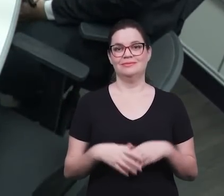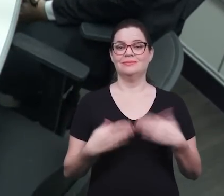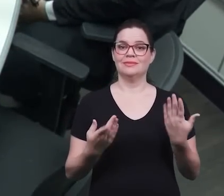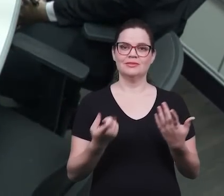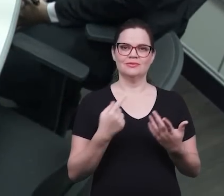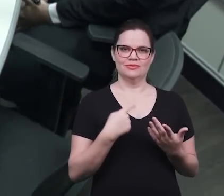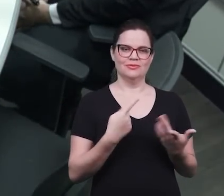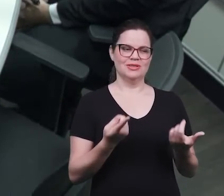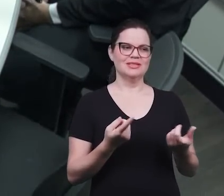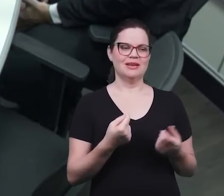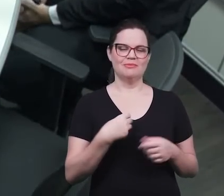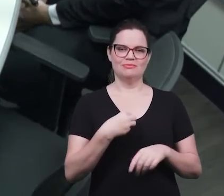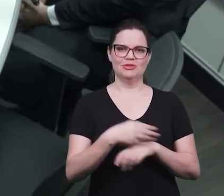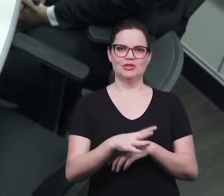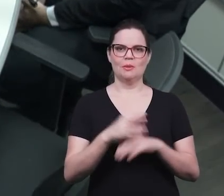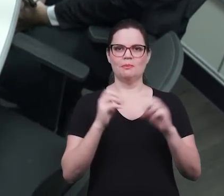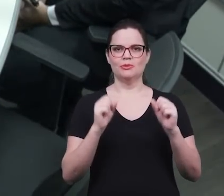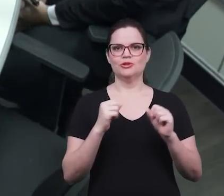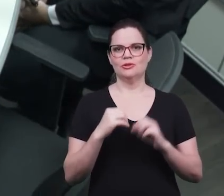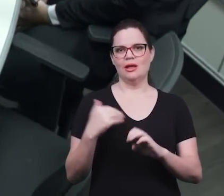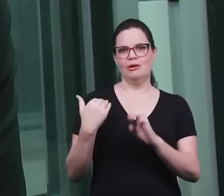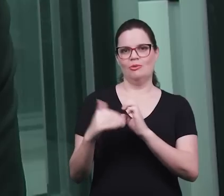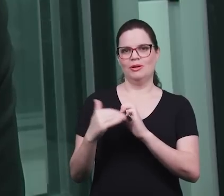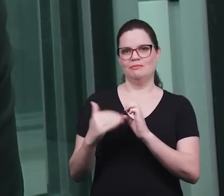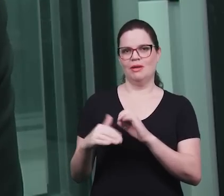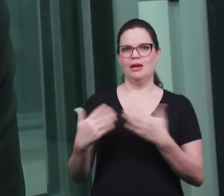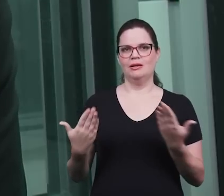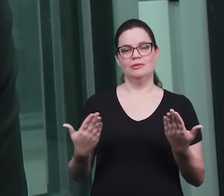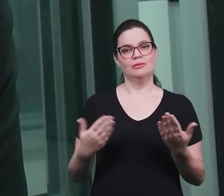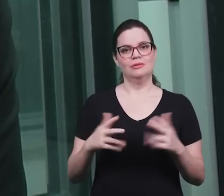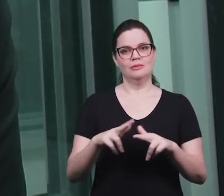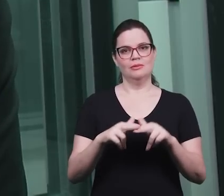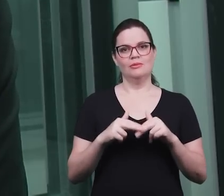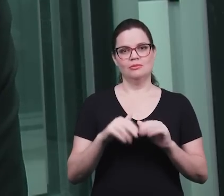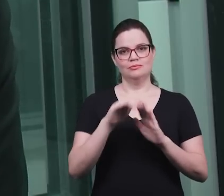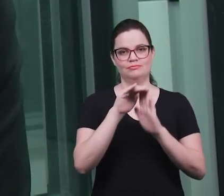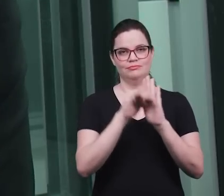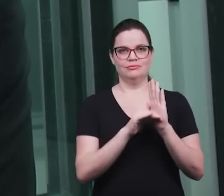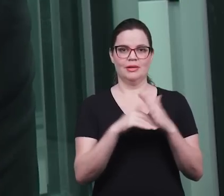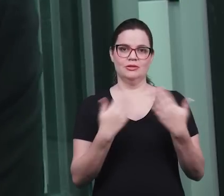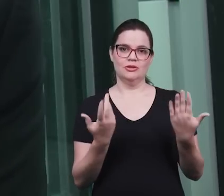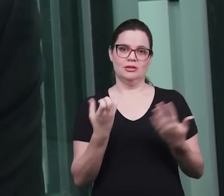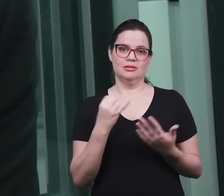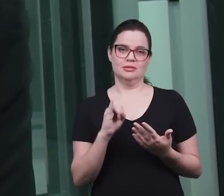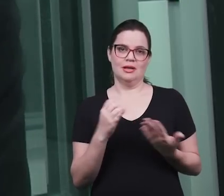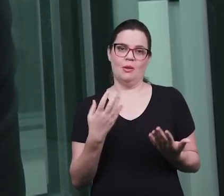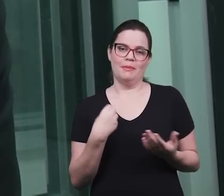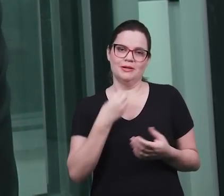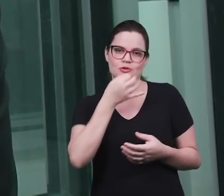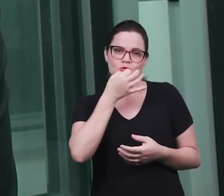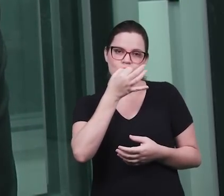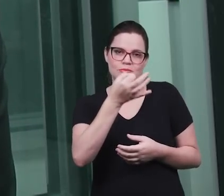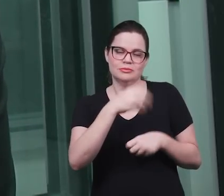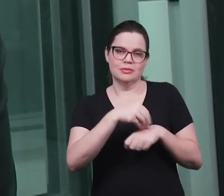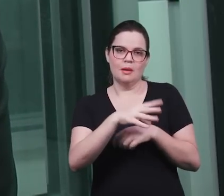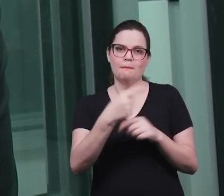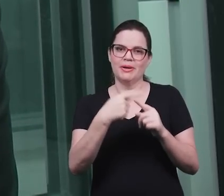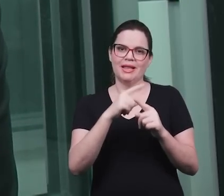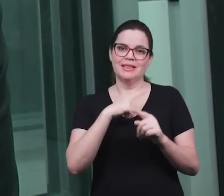né? O INSS poderia até mandar um e-mail todo mês com o contra-cheque para o segurado, já que ele tem o e-mail das